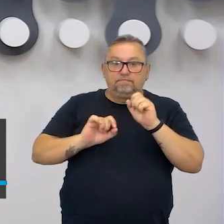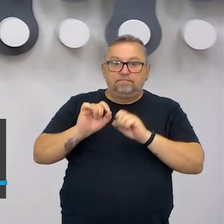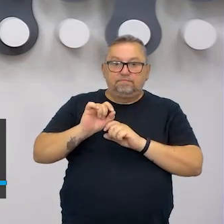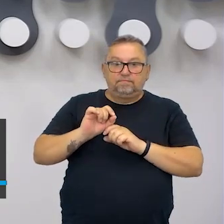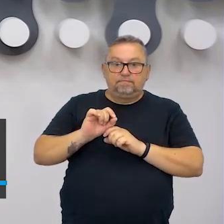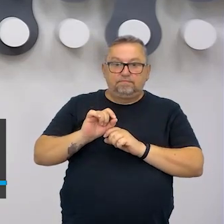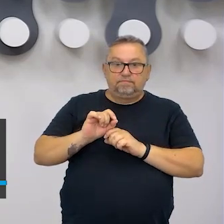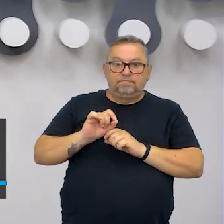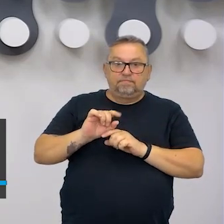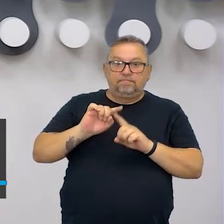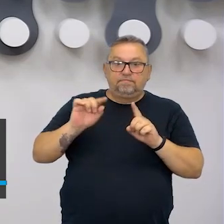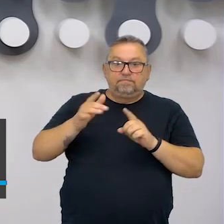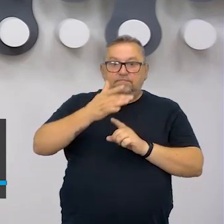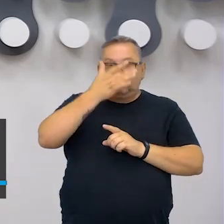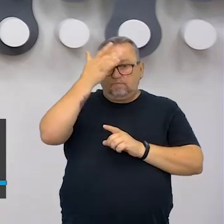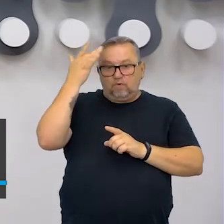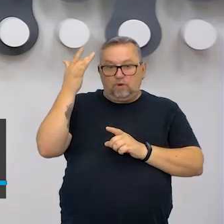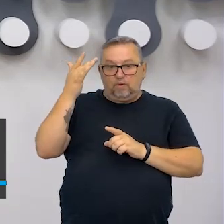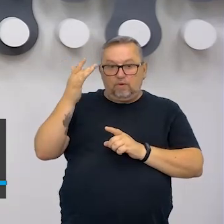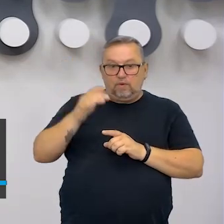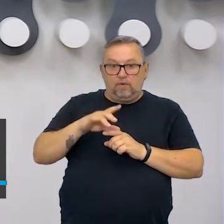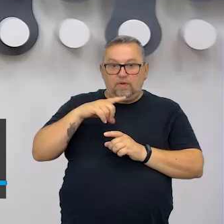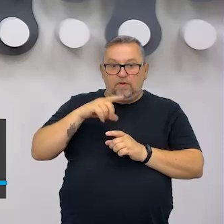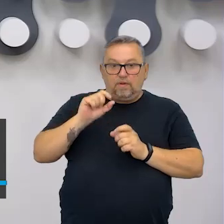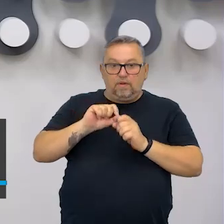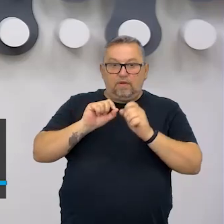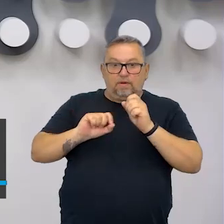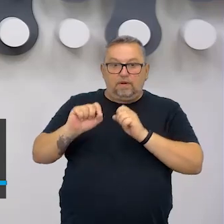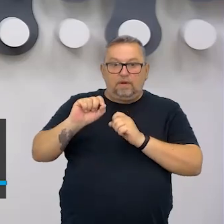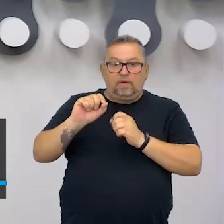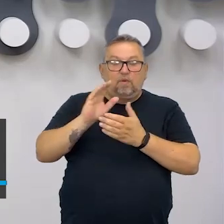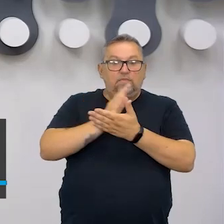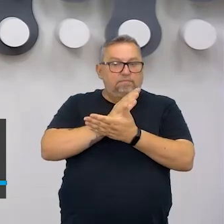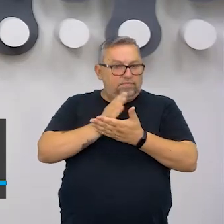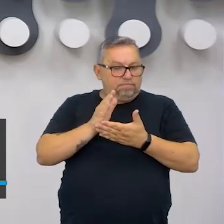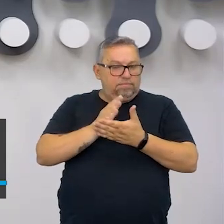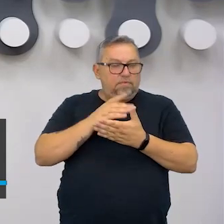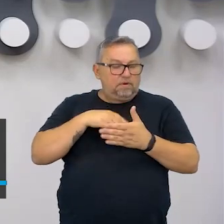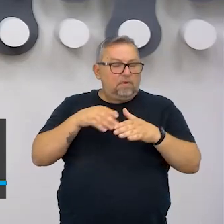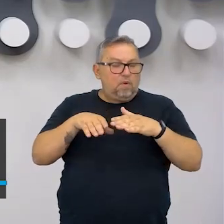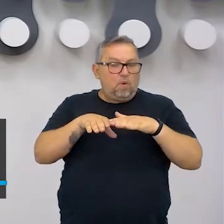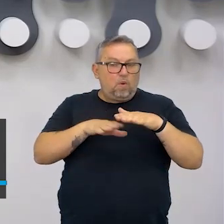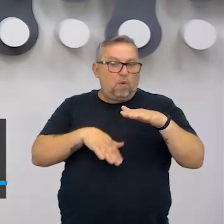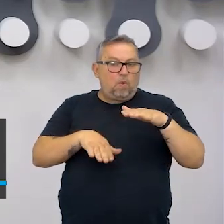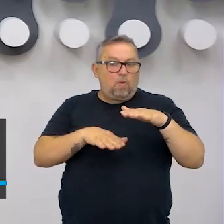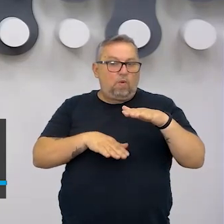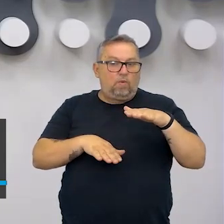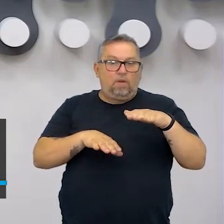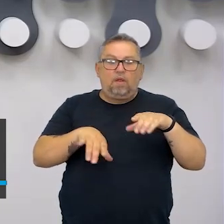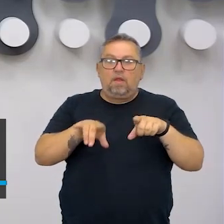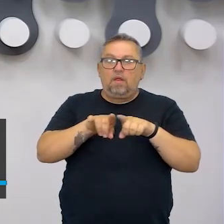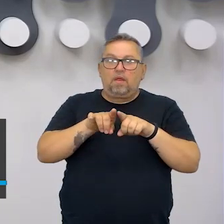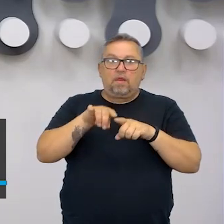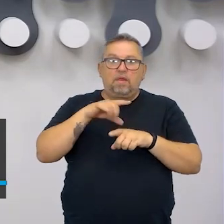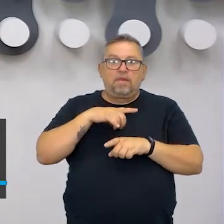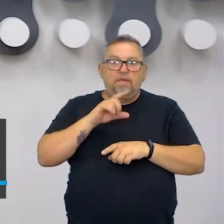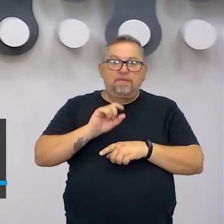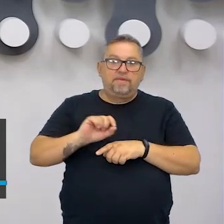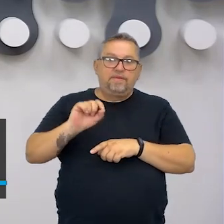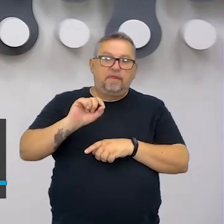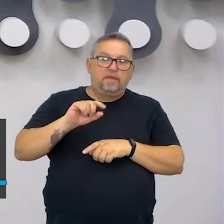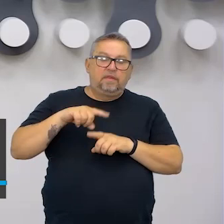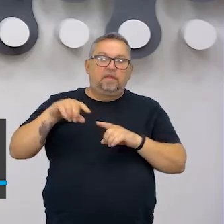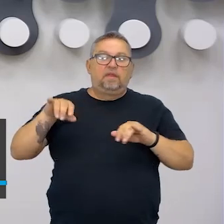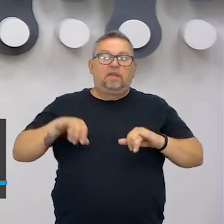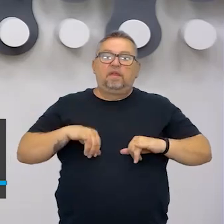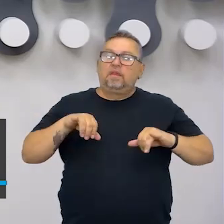que as pessoas pretas elas sejam subalternizadas, né? Elas sejam subalternas, elas